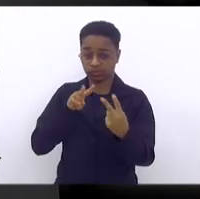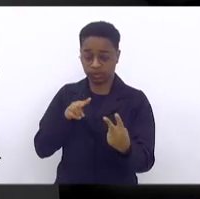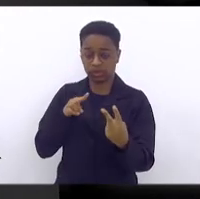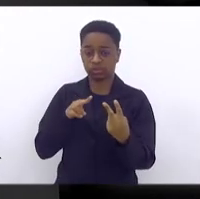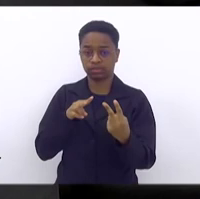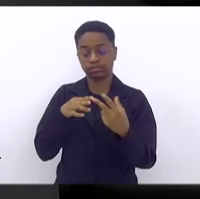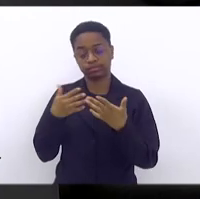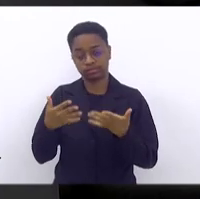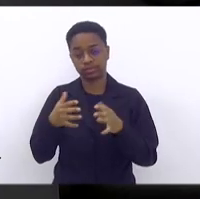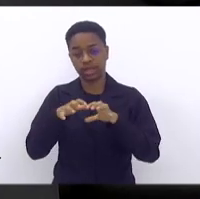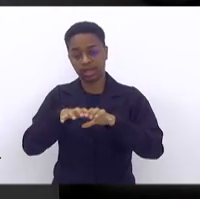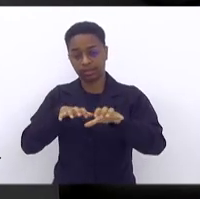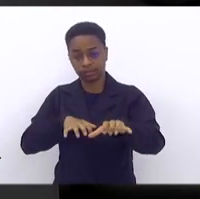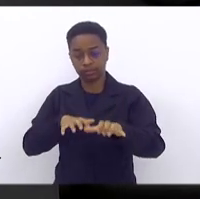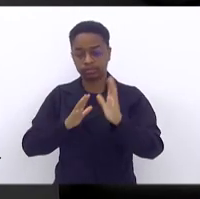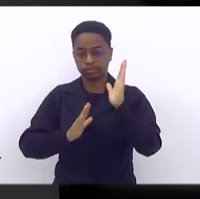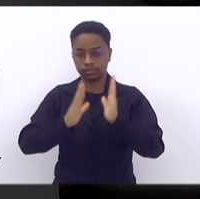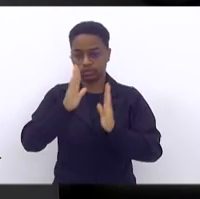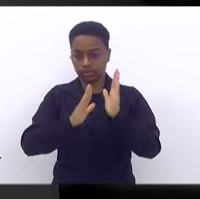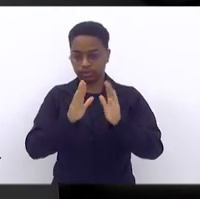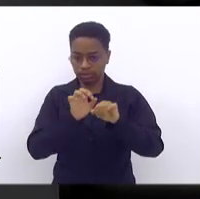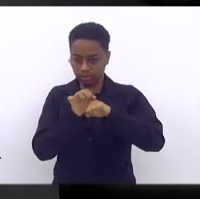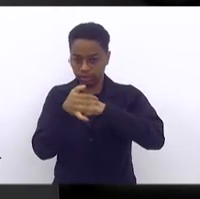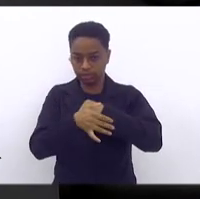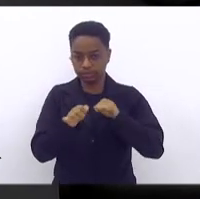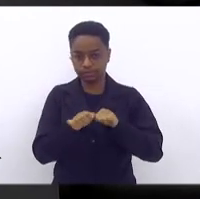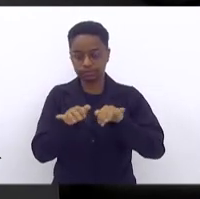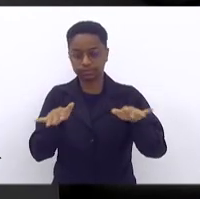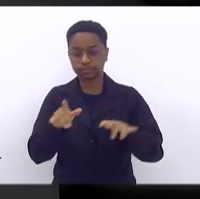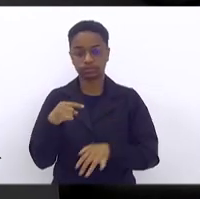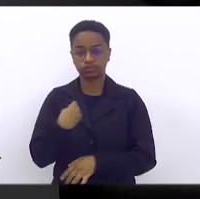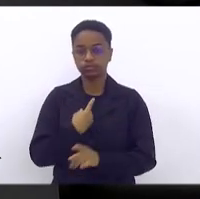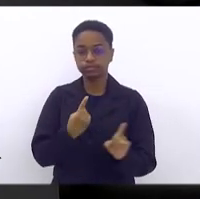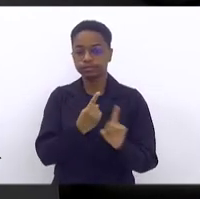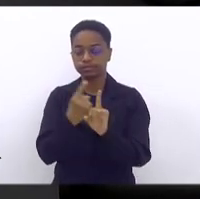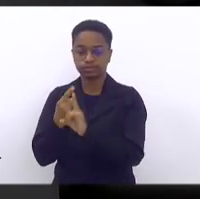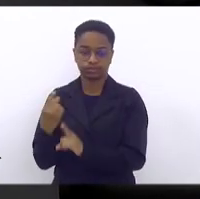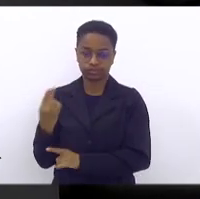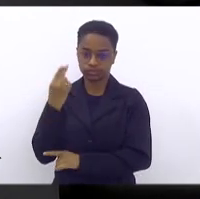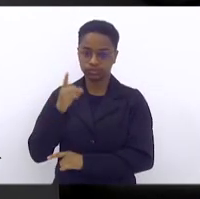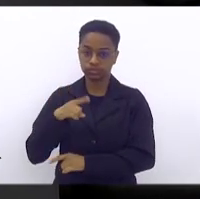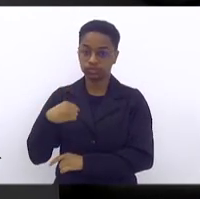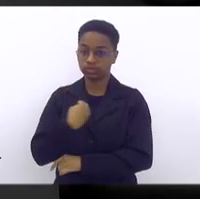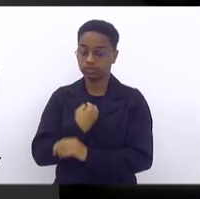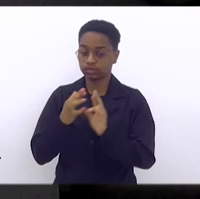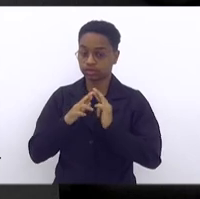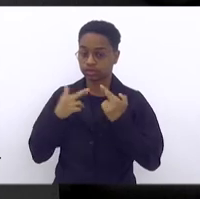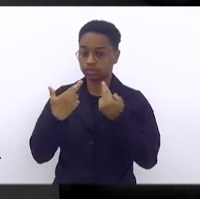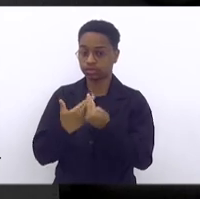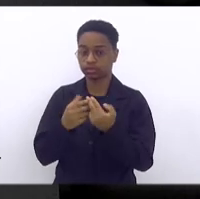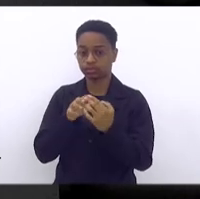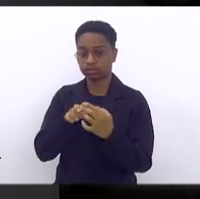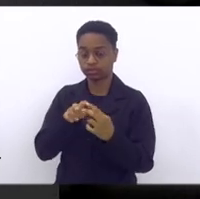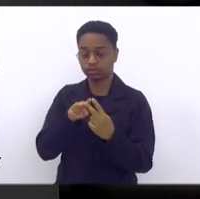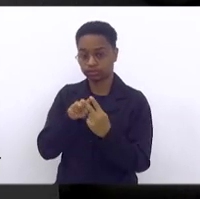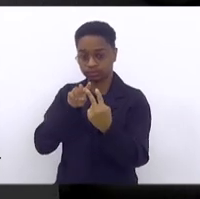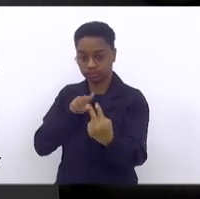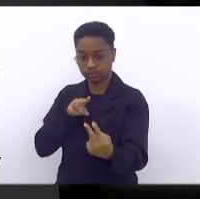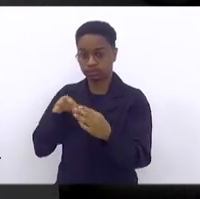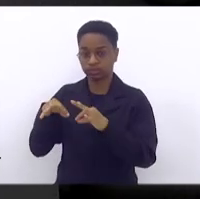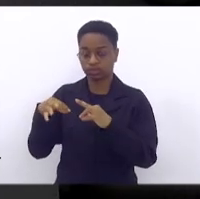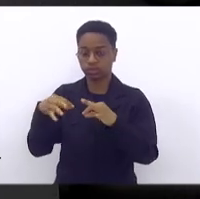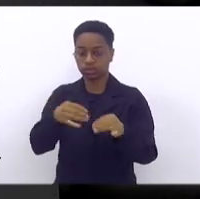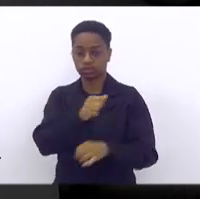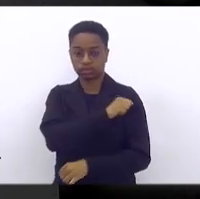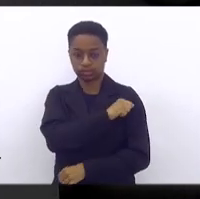ambiente remoto, período da pandemia, a gente não se via. E a gente se reuniu de forma remota com todos os universitários, né, do Centro